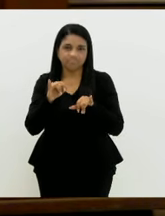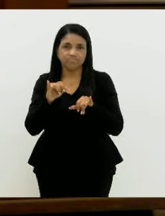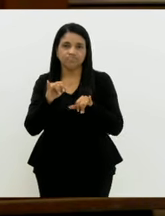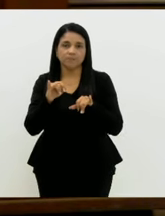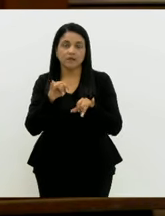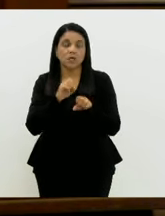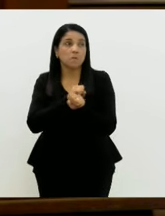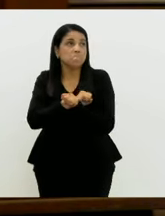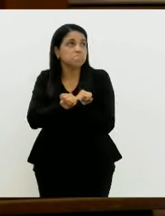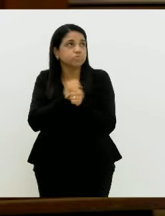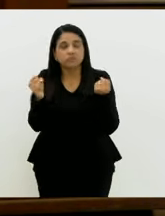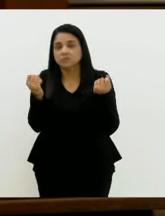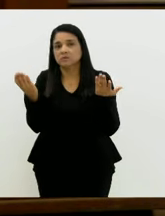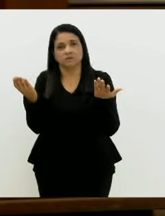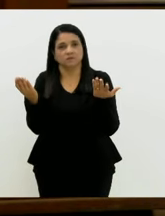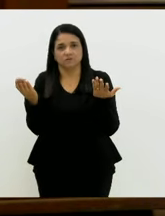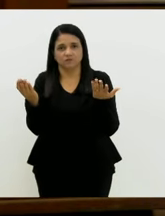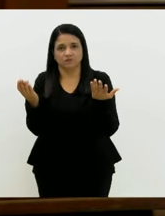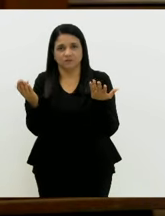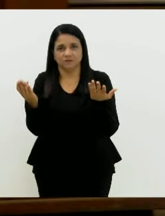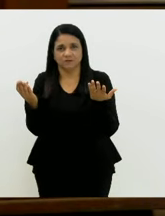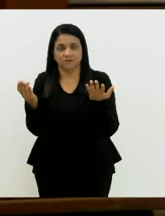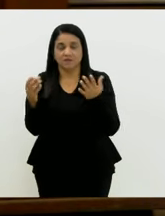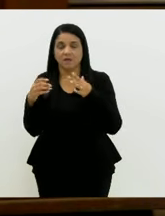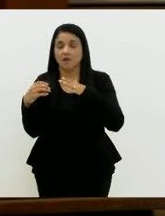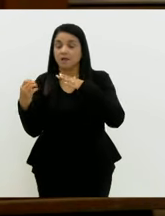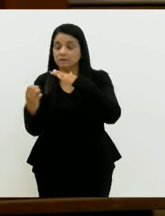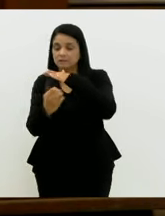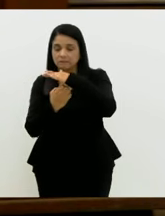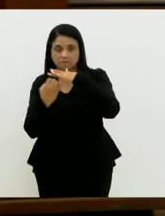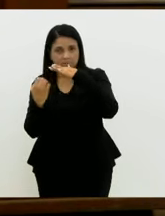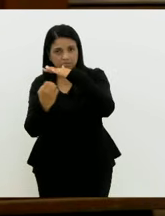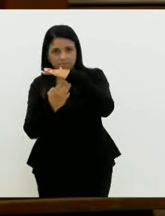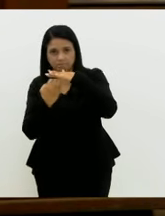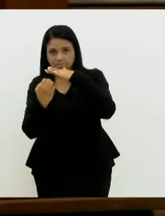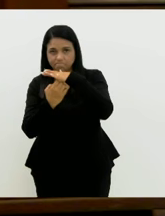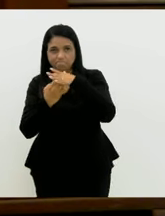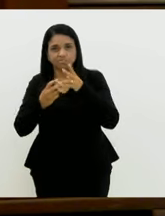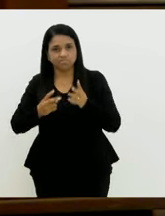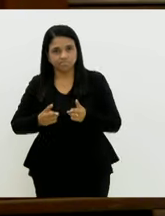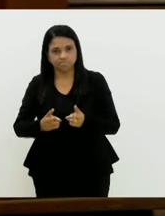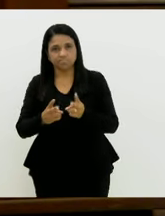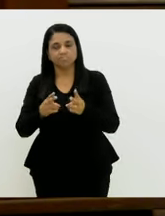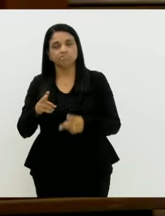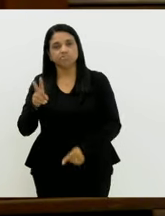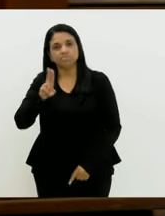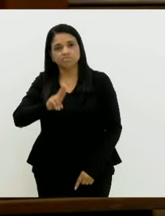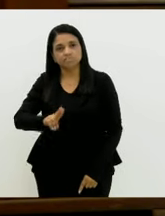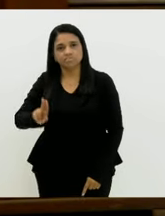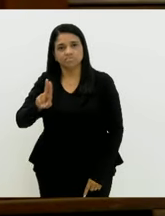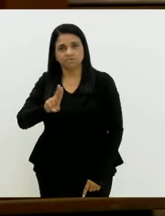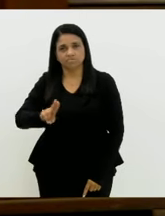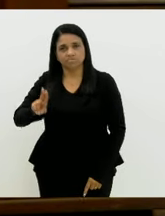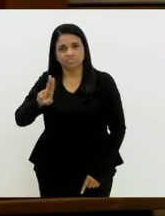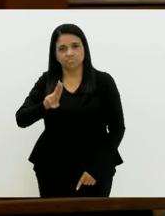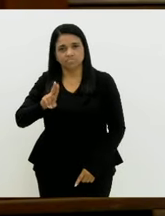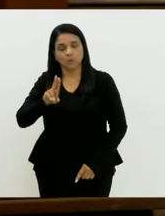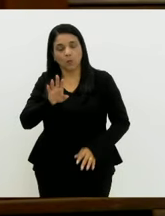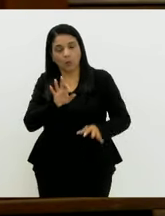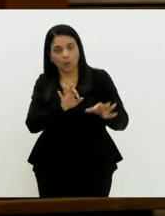possível que as grandes empresas continuem a utilizar o